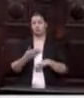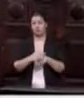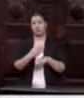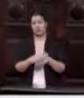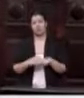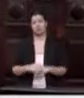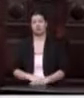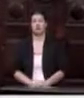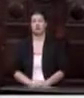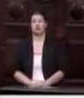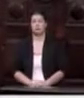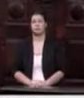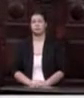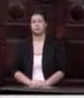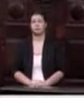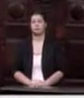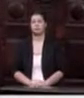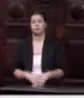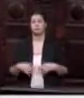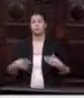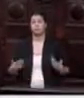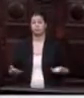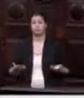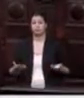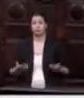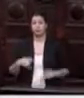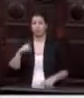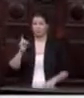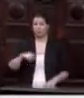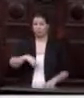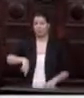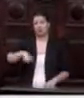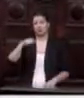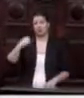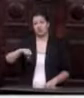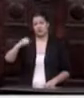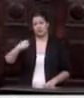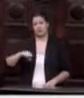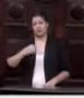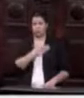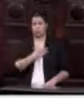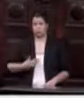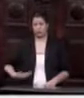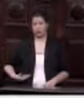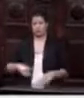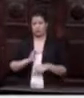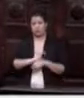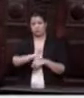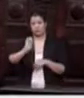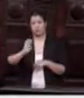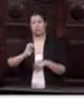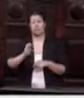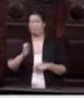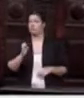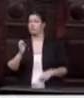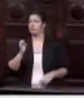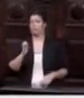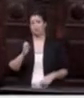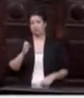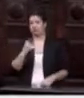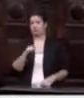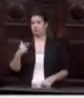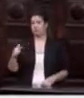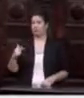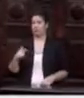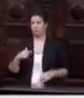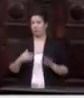governador Pezão. Então é isso que nós estamos avaliando. O governo do Estado não está